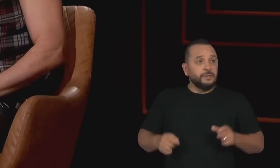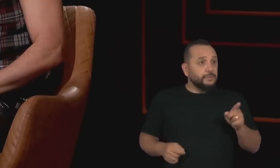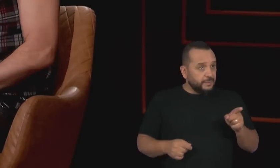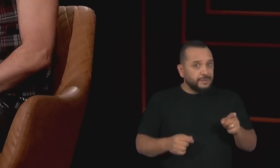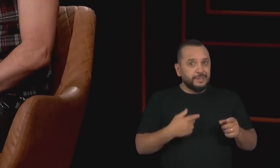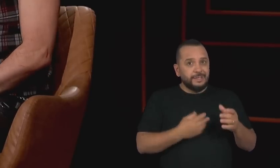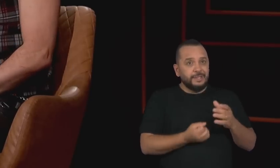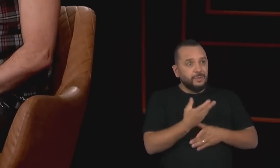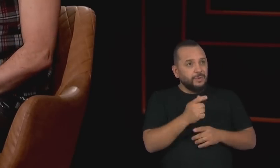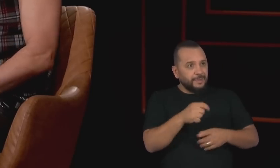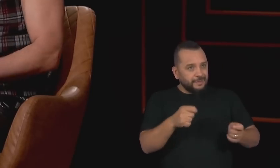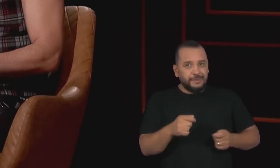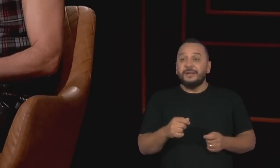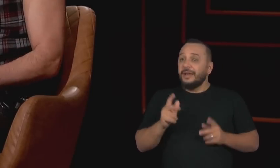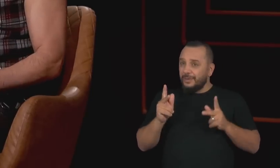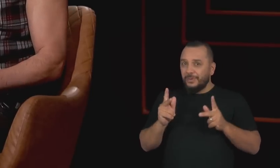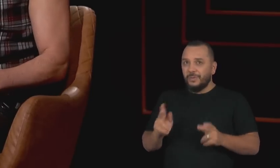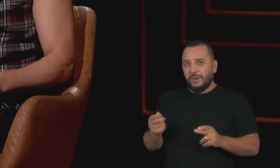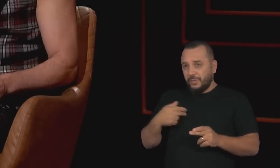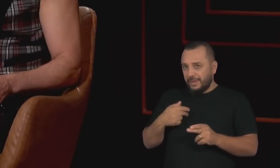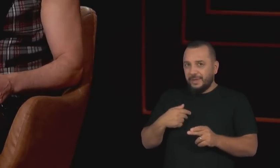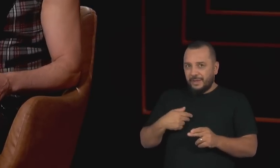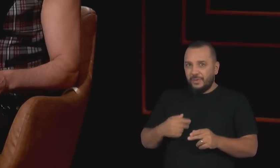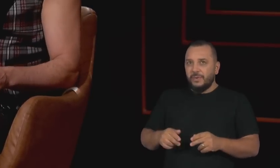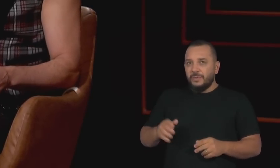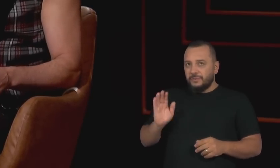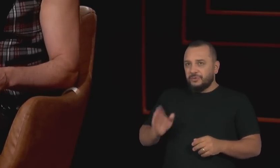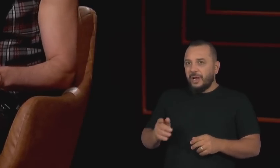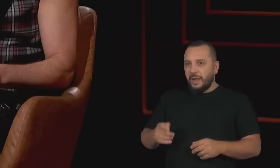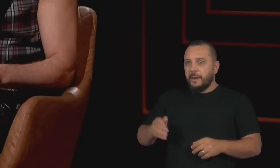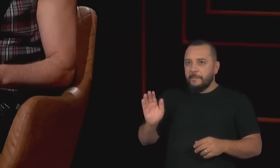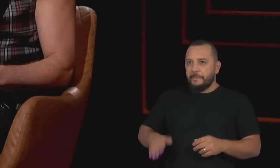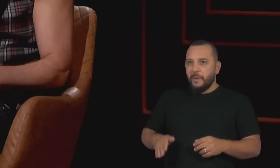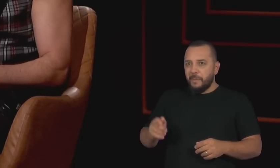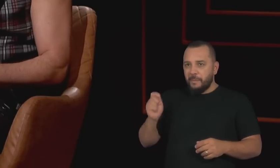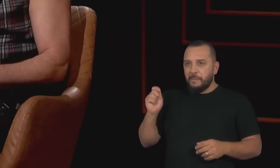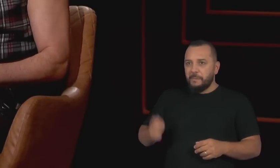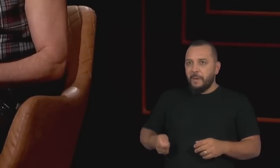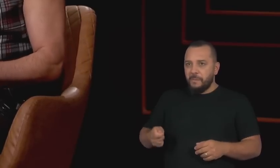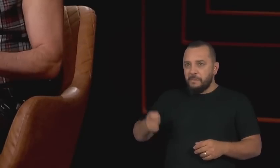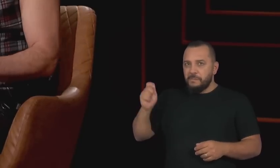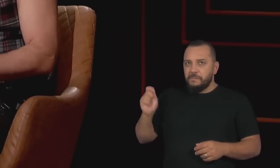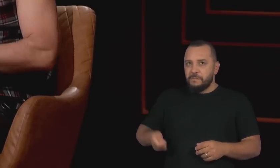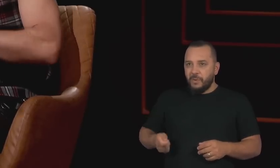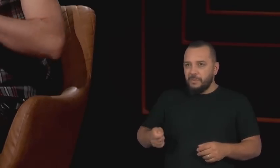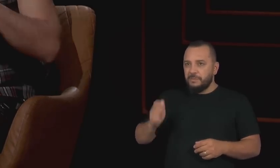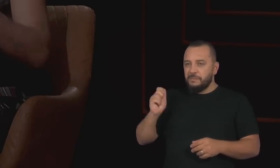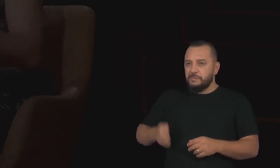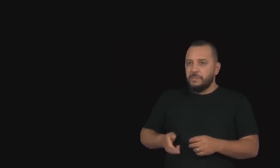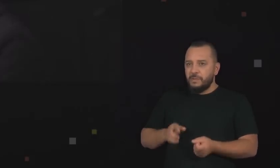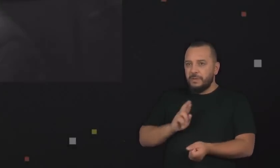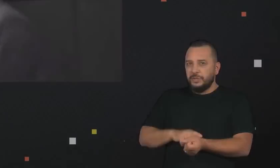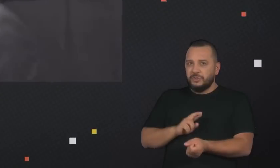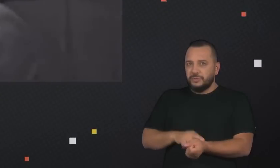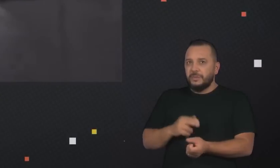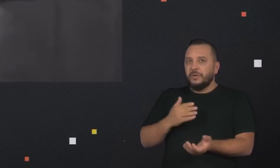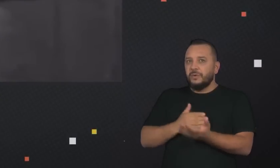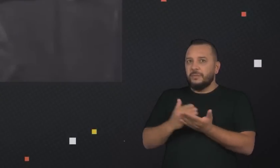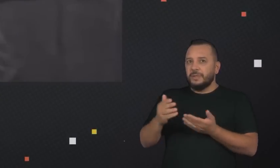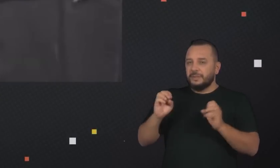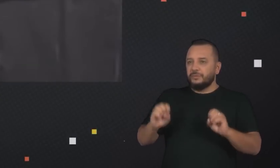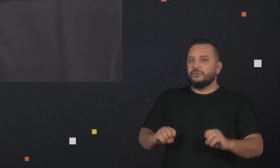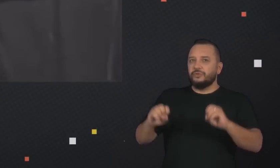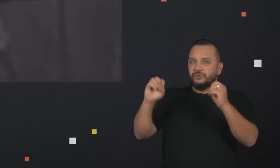nessa poltrona de couro aqui, a minha baqueta bati, marcava o tempo, e a gente começou a fazer show por